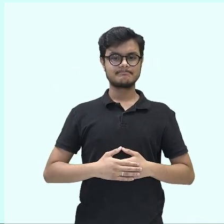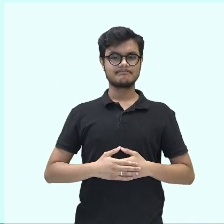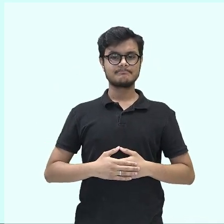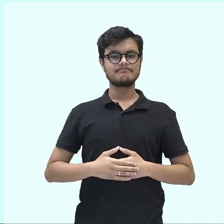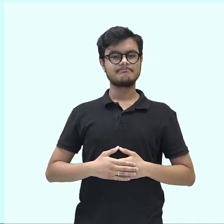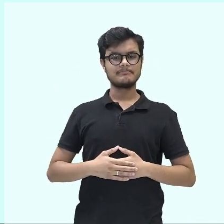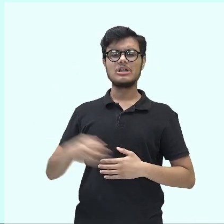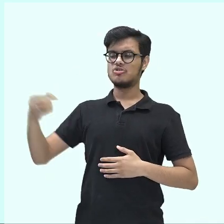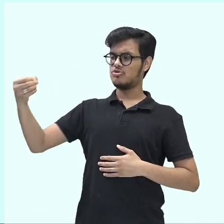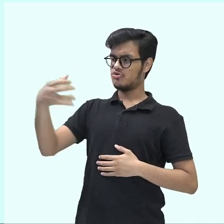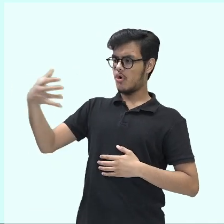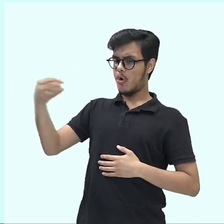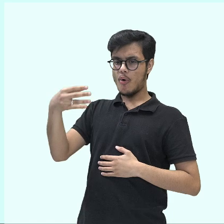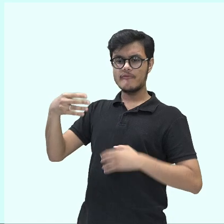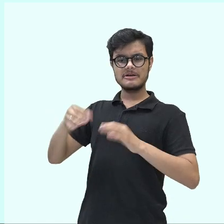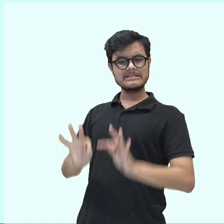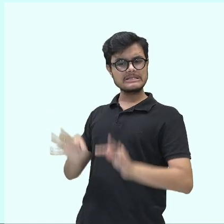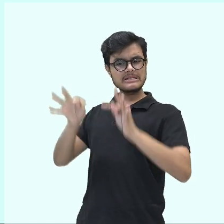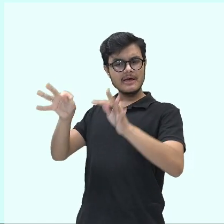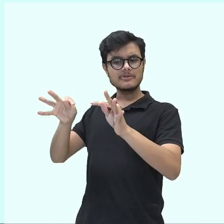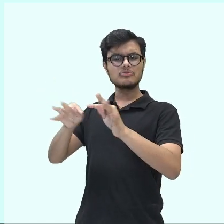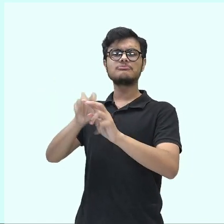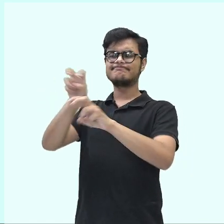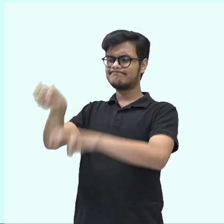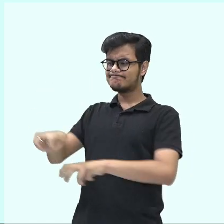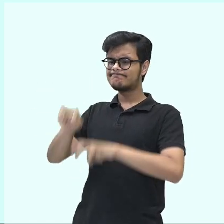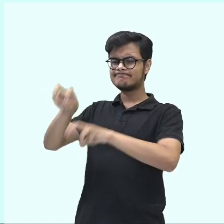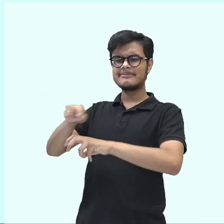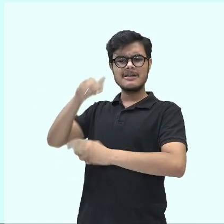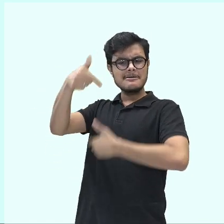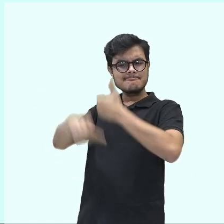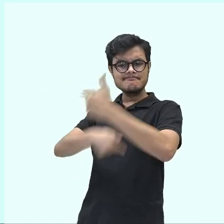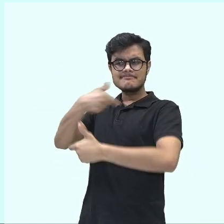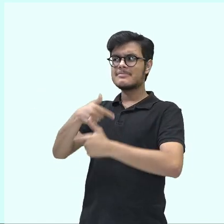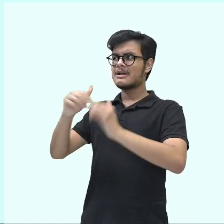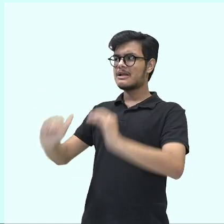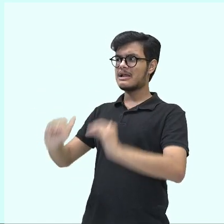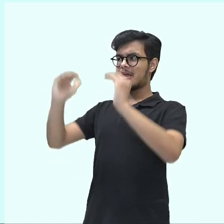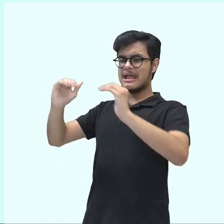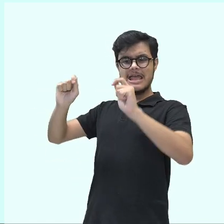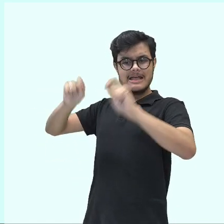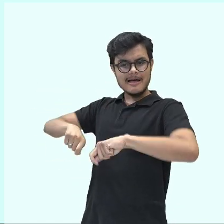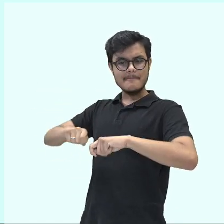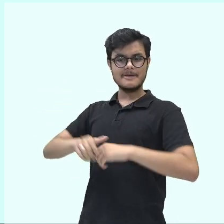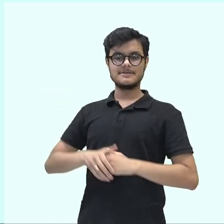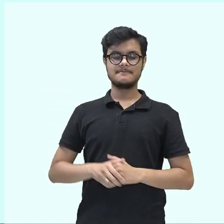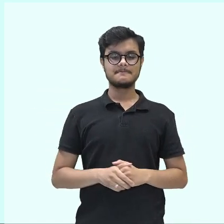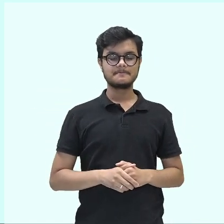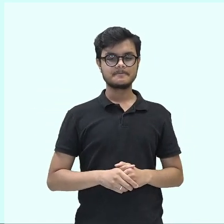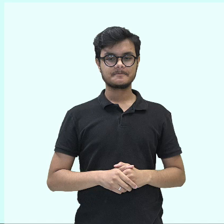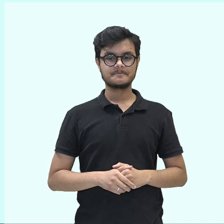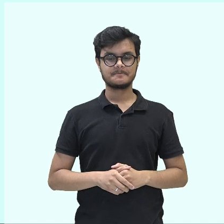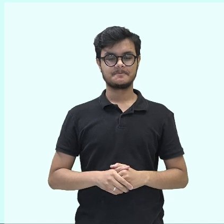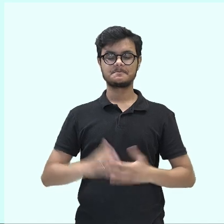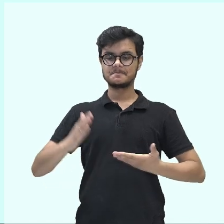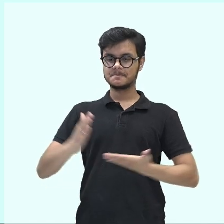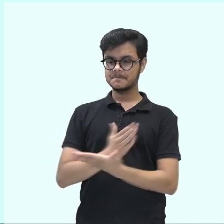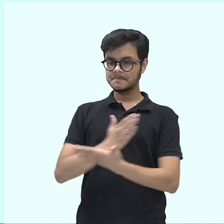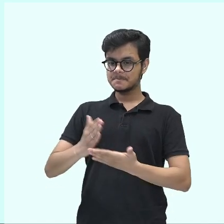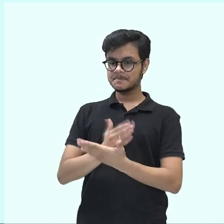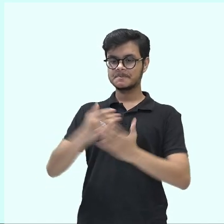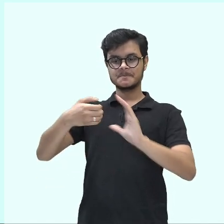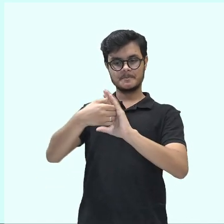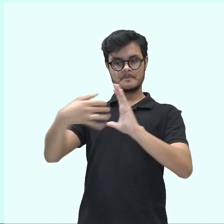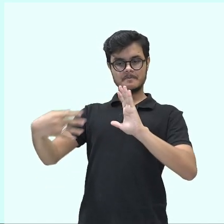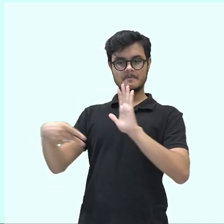mais moderna, mecanizada e produtiva, né? Principalmente se comparada ali às outras regiões. São algumas das características